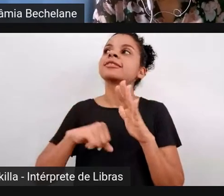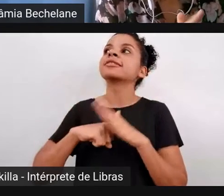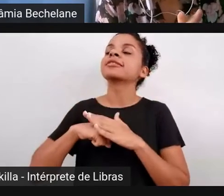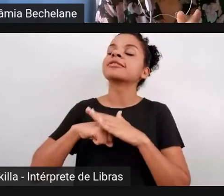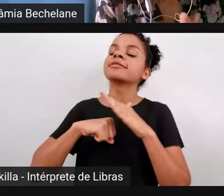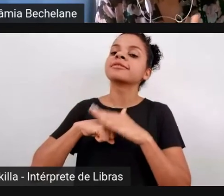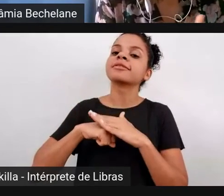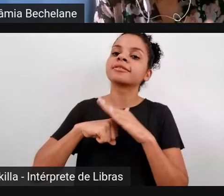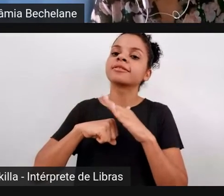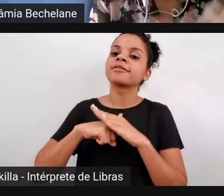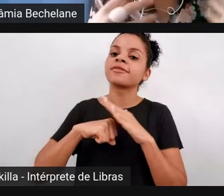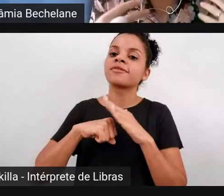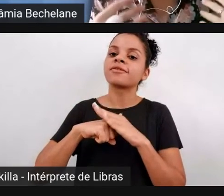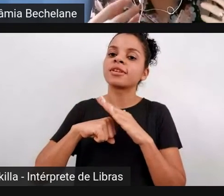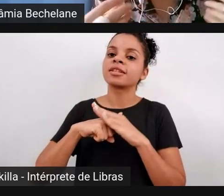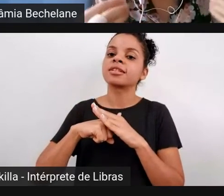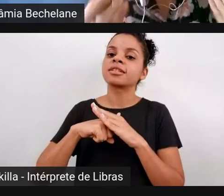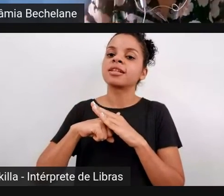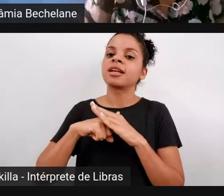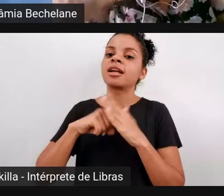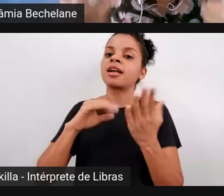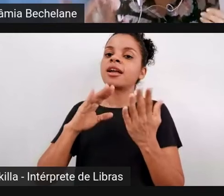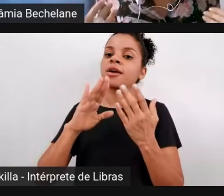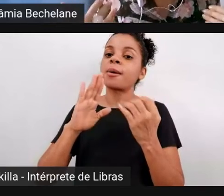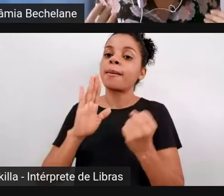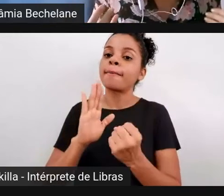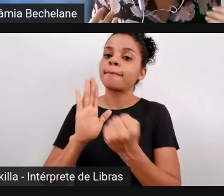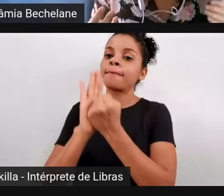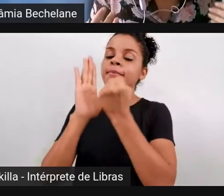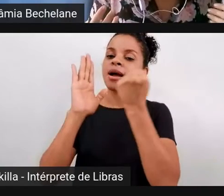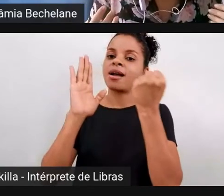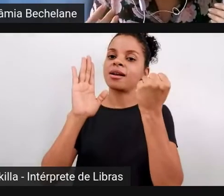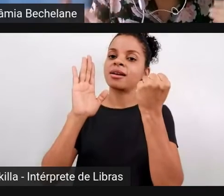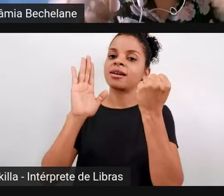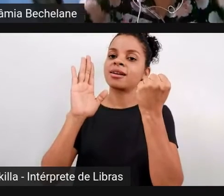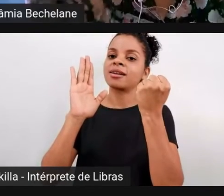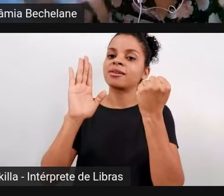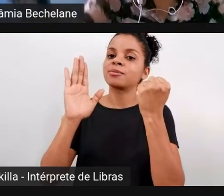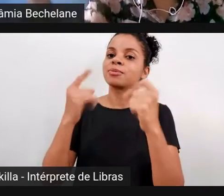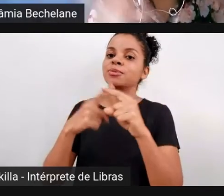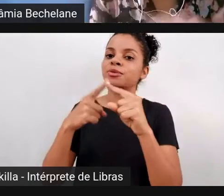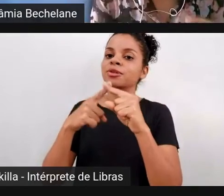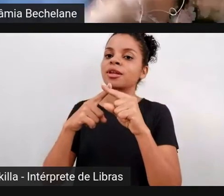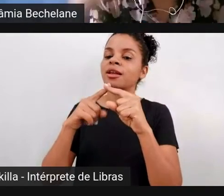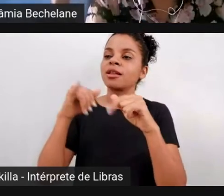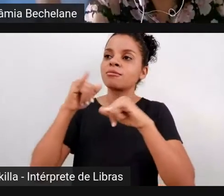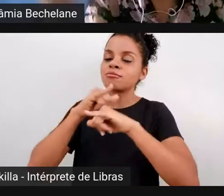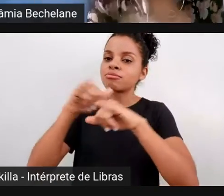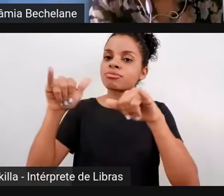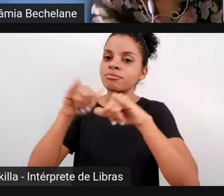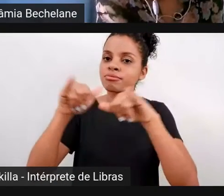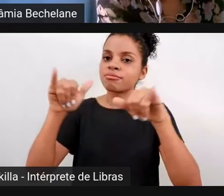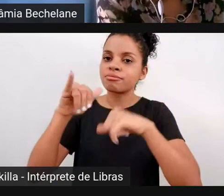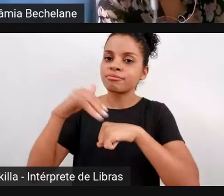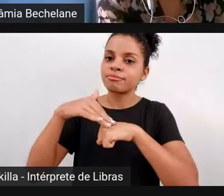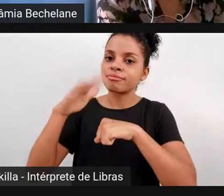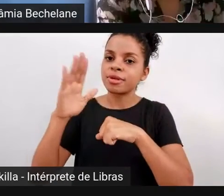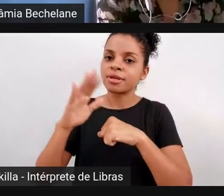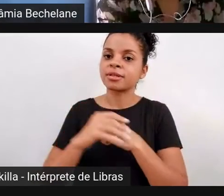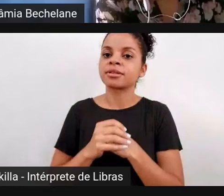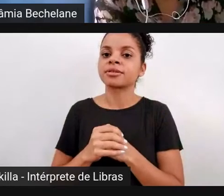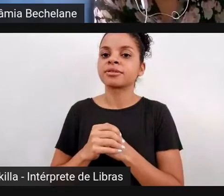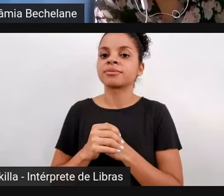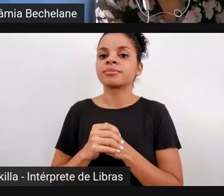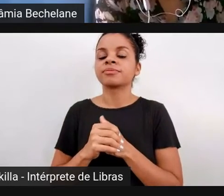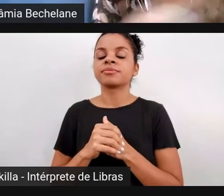uma incidência nessa produção jornalística, até porque tem mais espaço para isso, diferentemente da imprensa convencional,